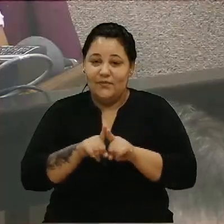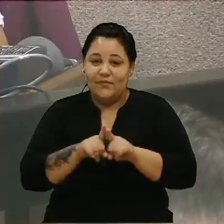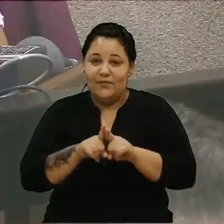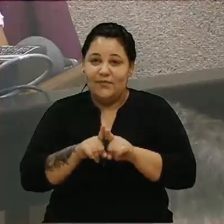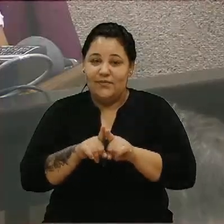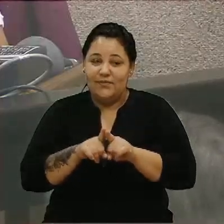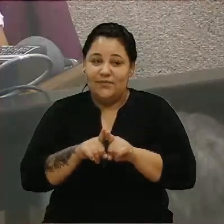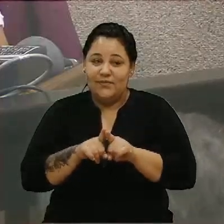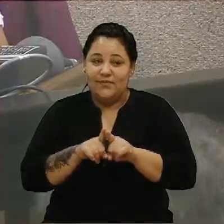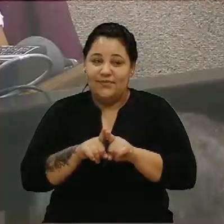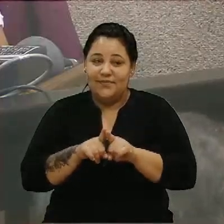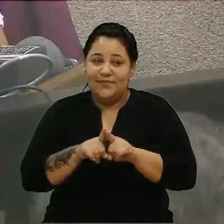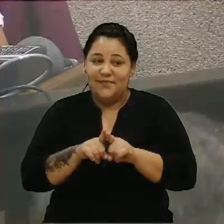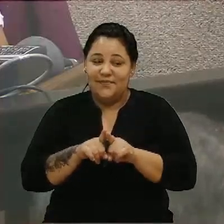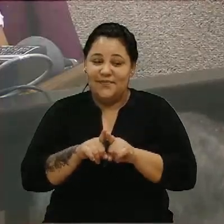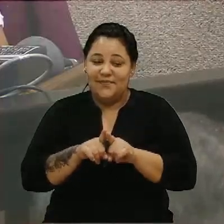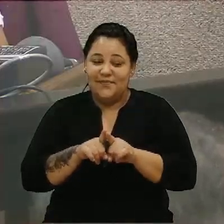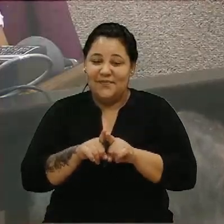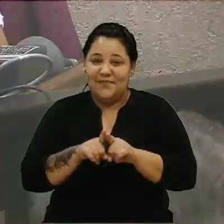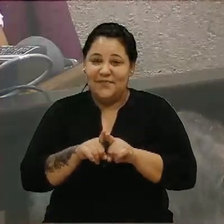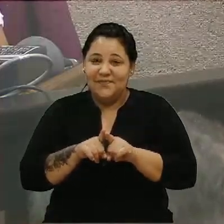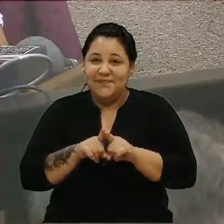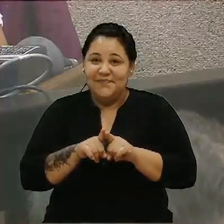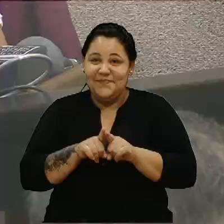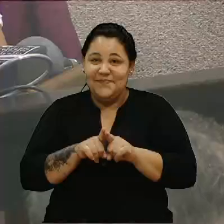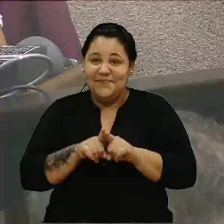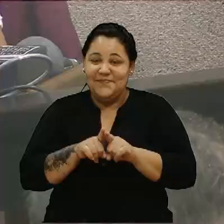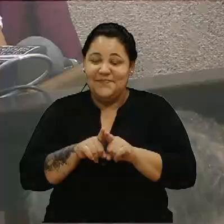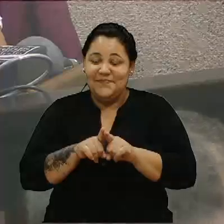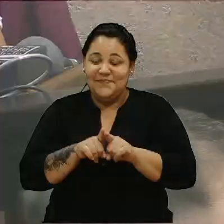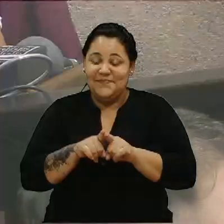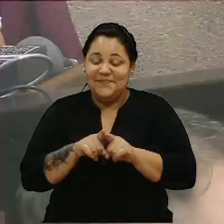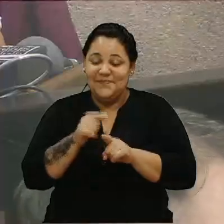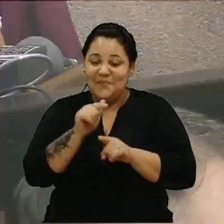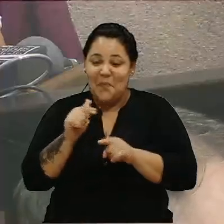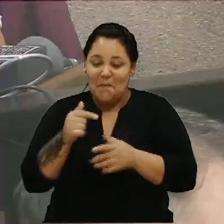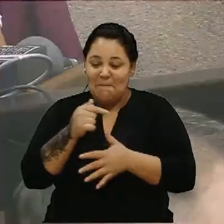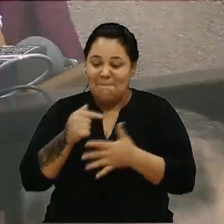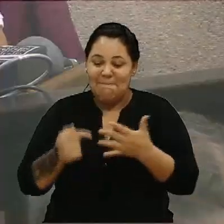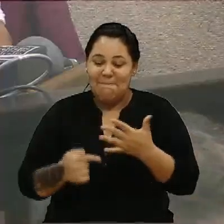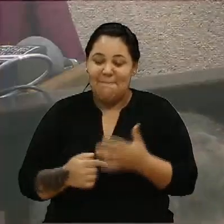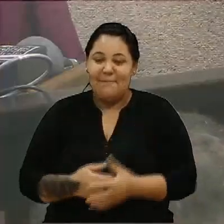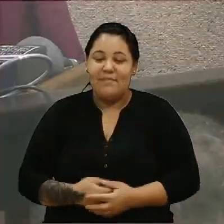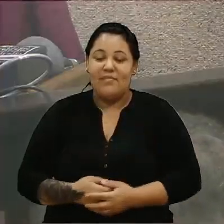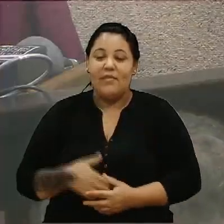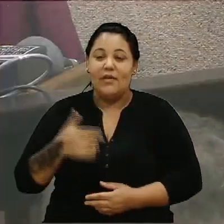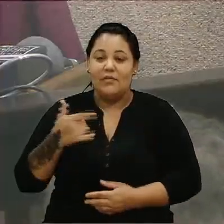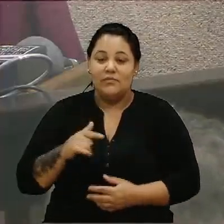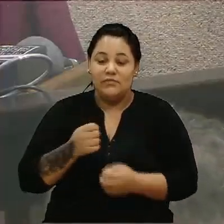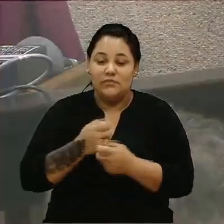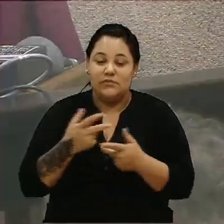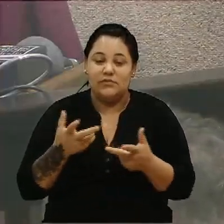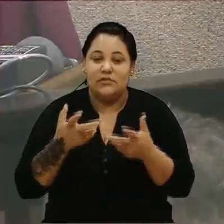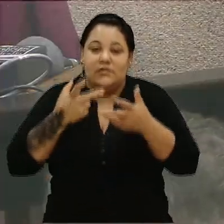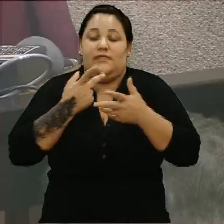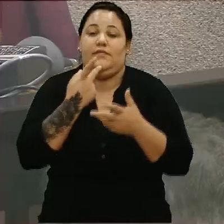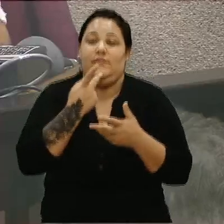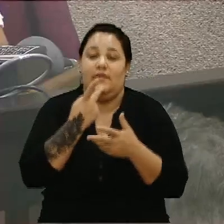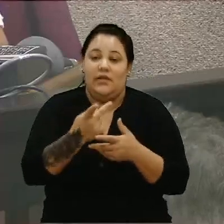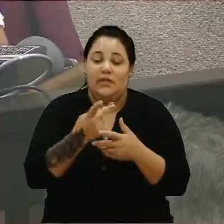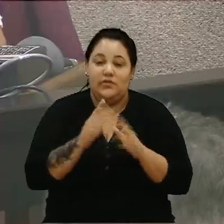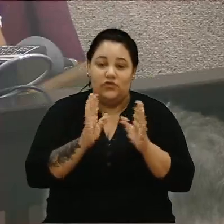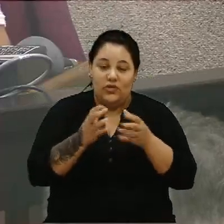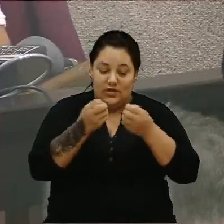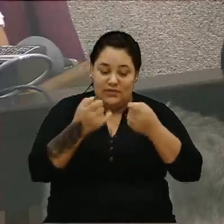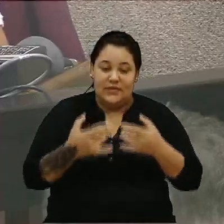não por outros motivos. Quero deixar registrado. E uma outra situação que eu quero deixar registrado, foi falado na questão